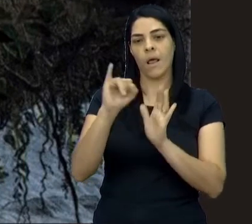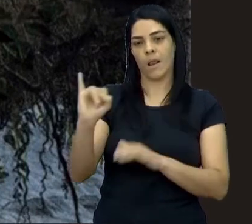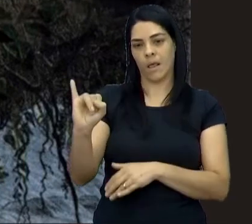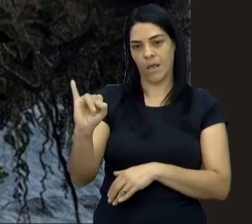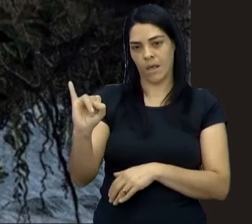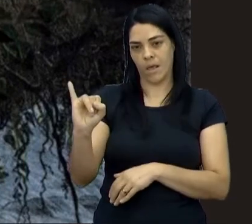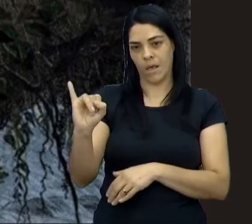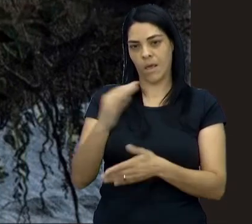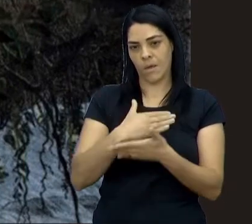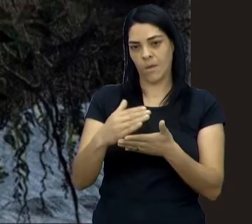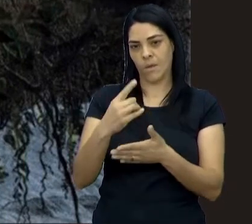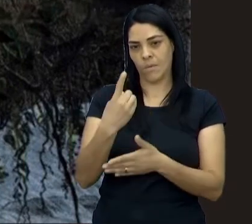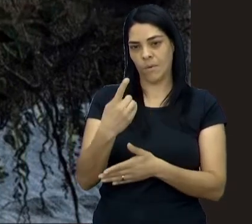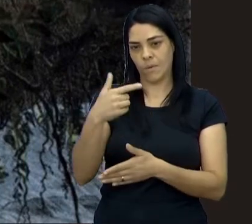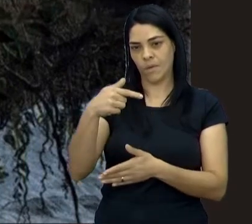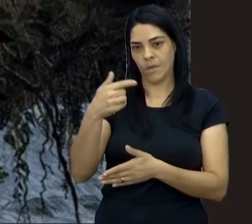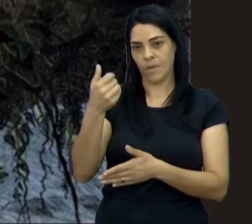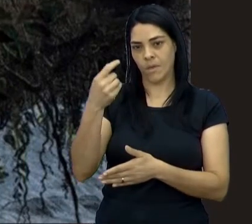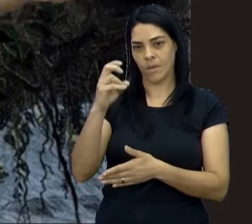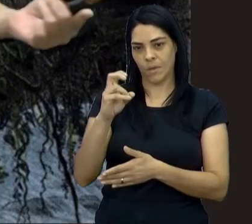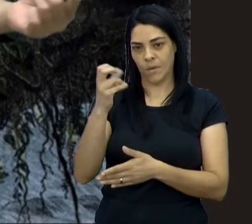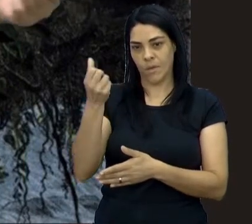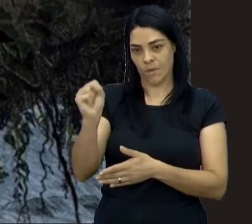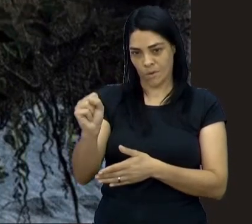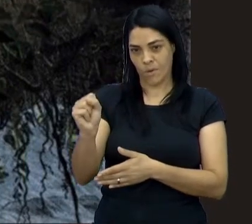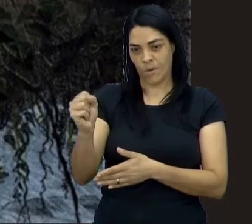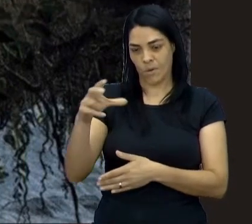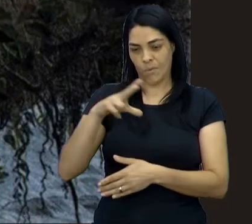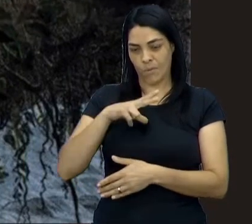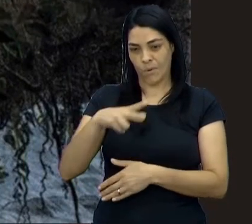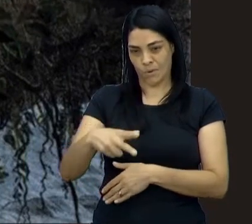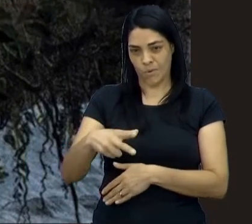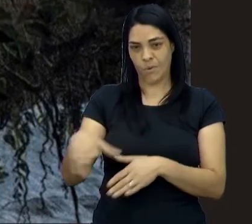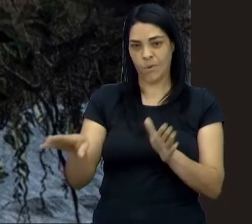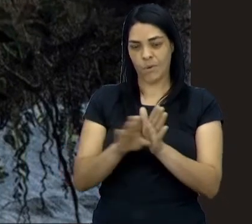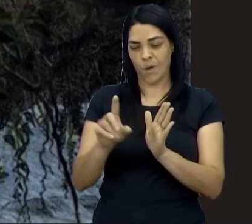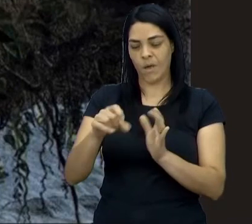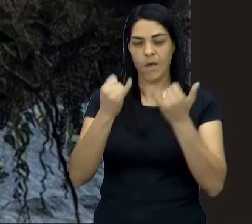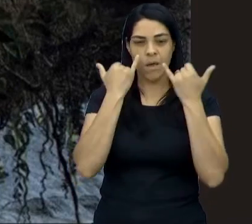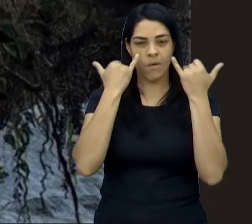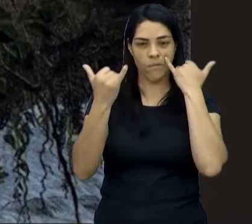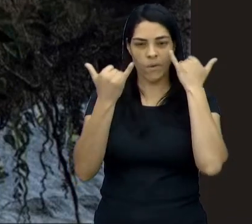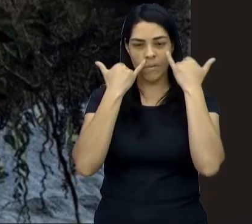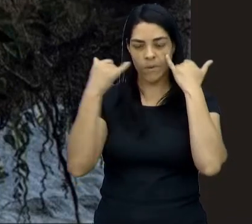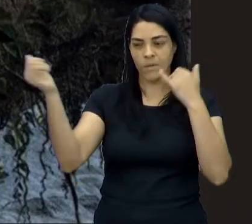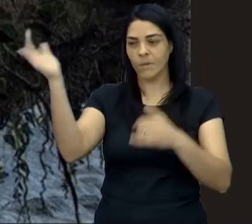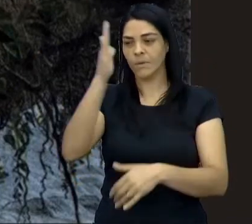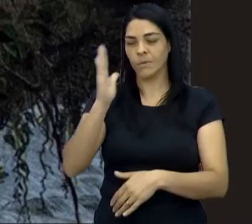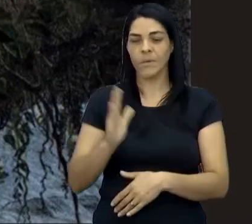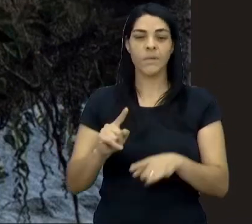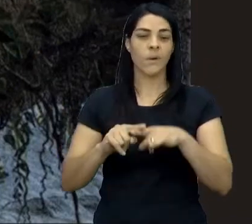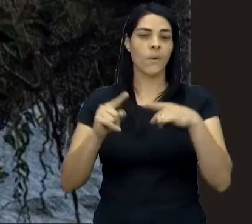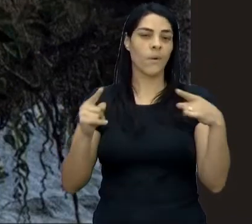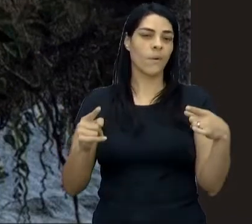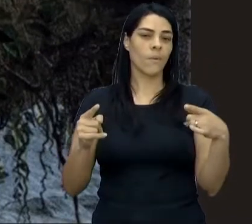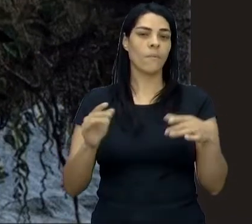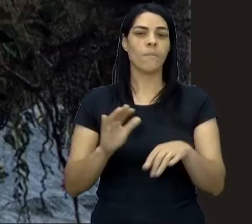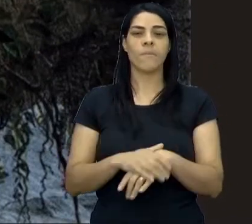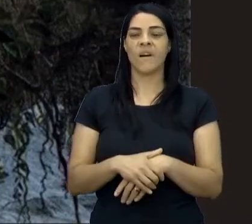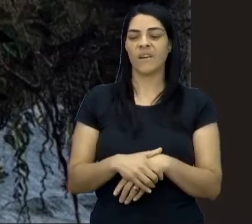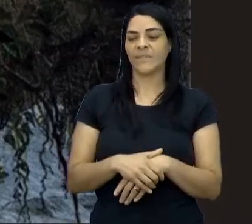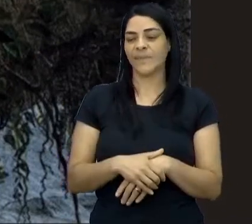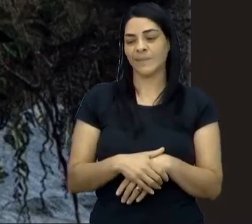1758 em Portugal chegou a que a informação no Brasil mas isso muitas vezes foi feito